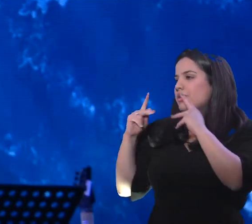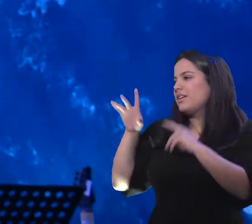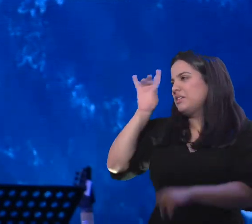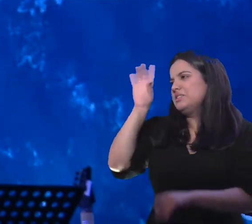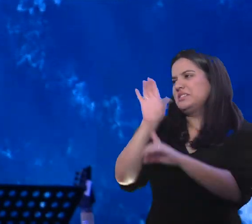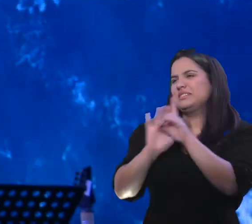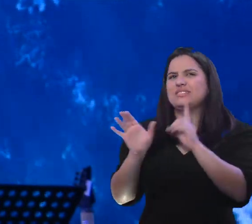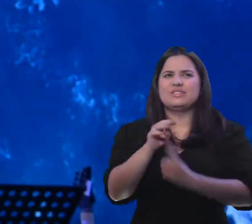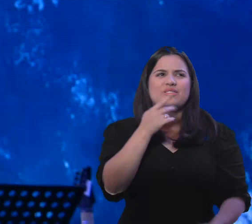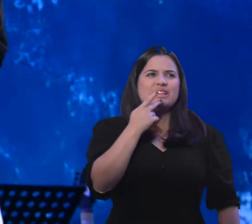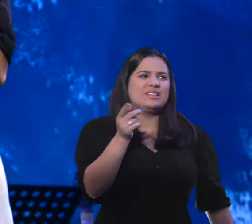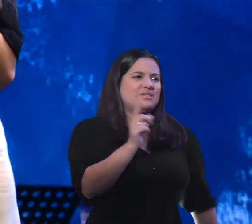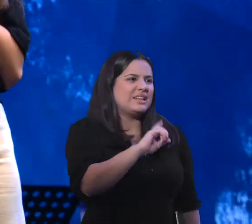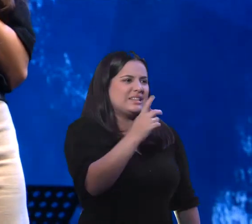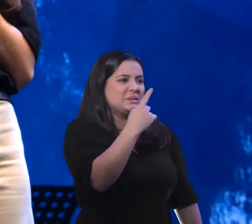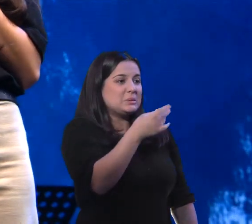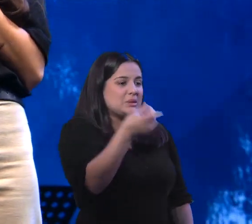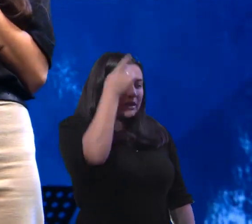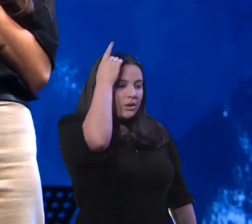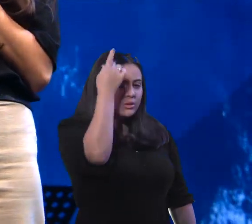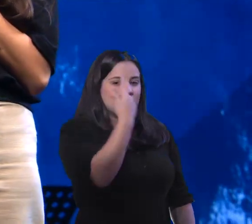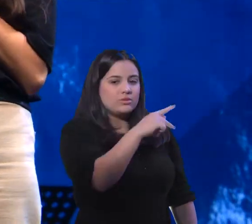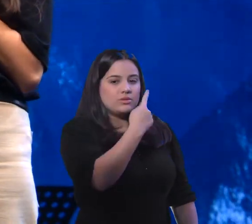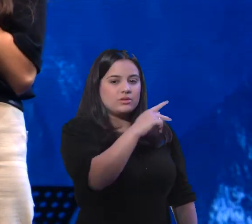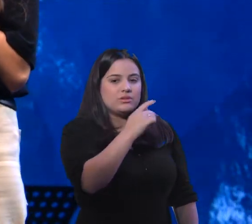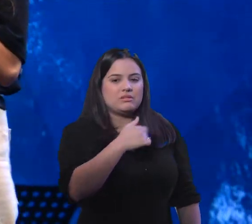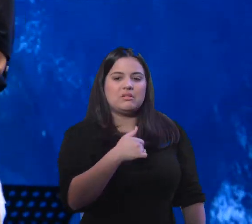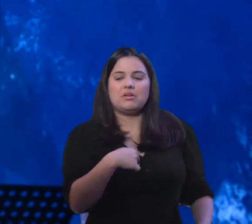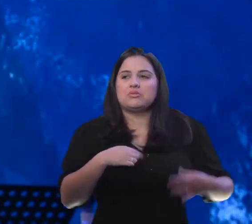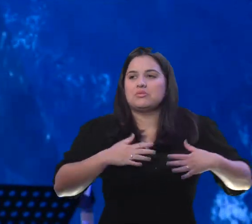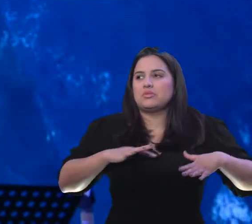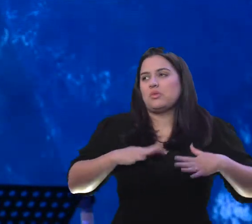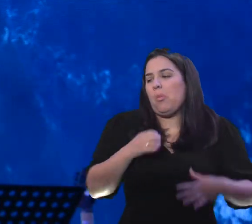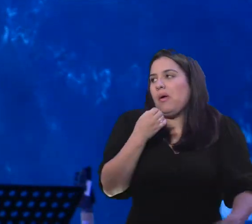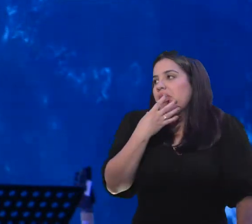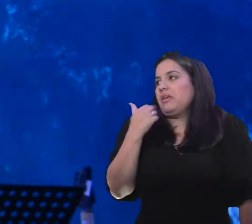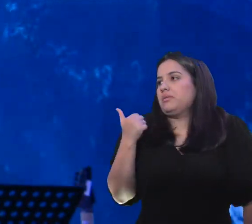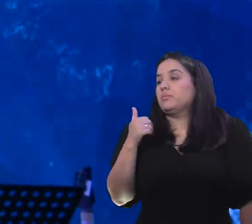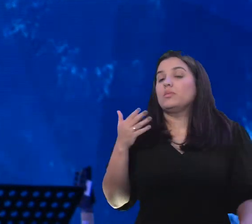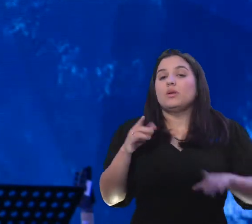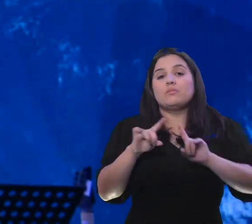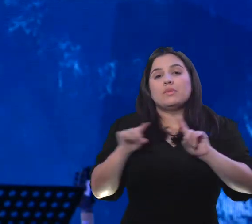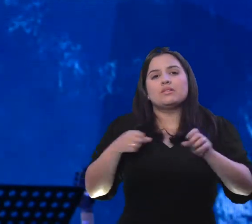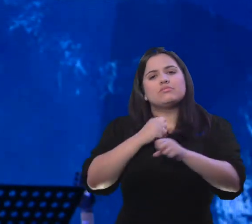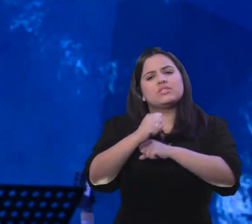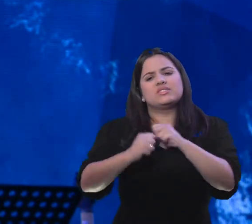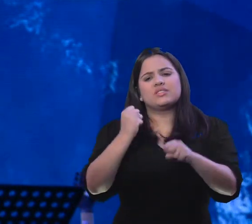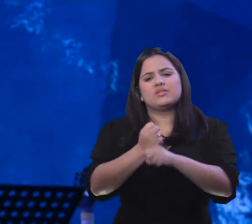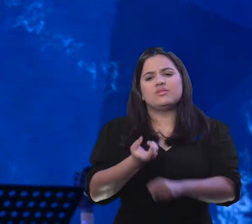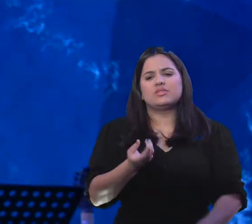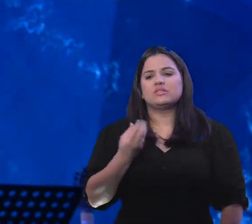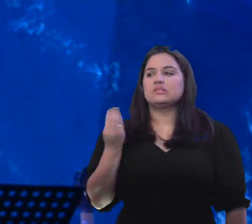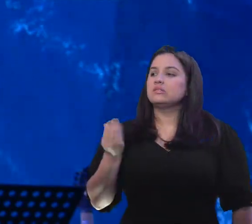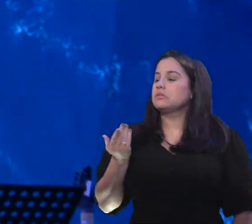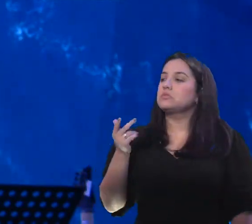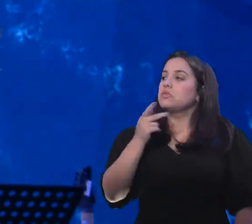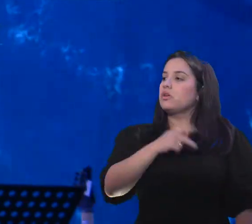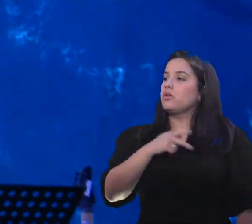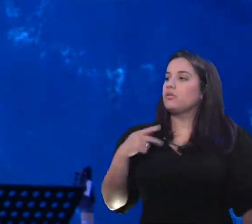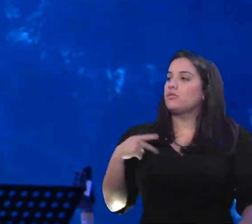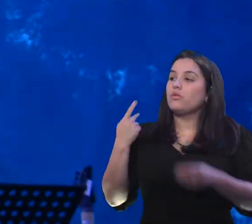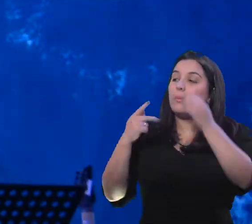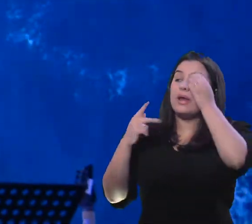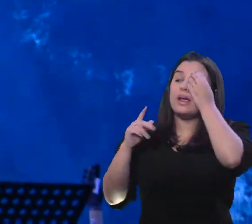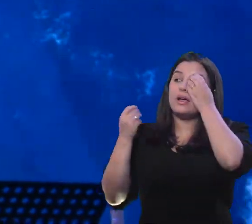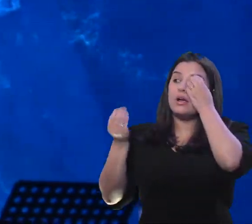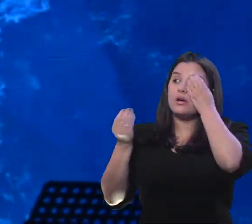não, isso aí é o seu dom, né? Eu tô ali, tranquila, né? E daí, esse ano, eu fiquei tipo, quando que eu vou pregar? Eu já pedi para